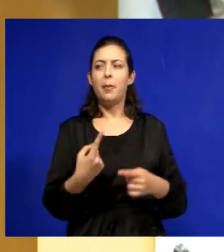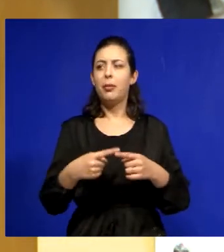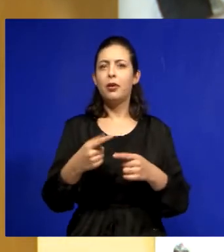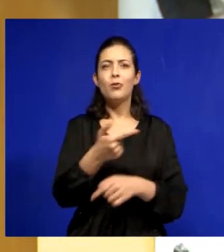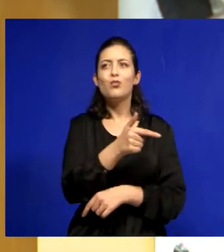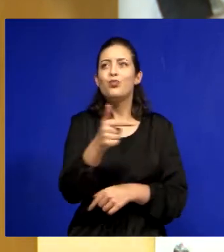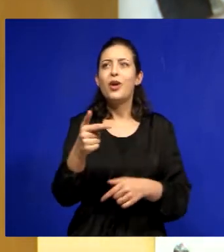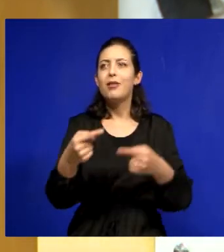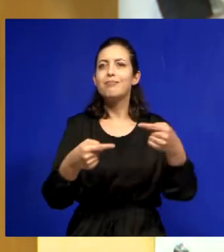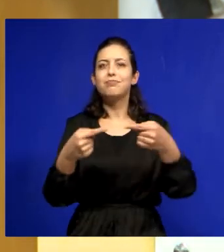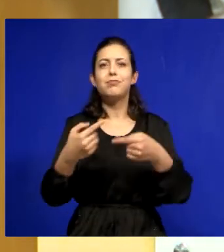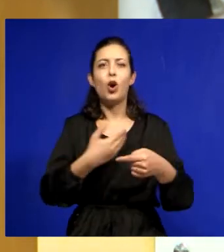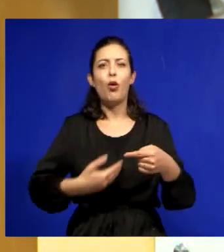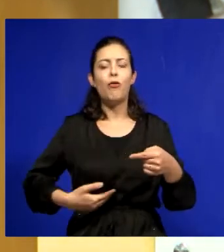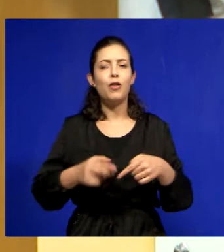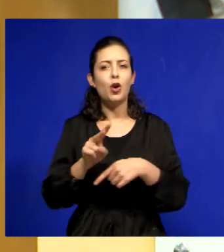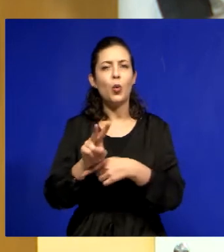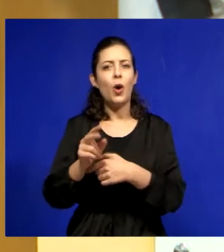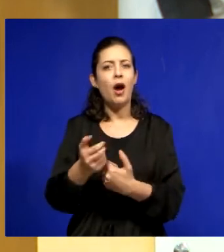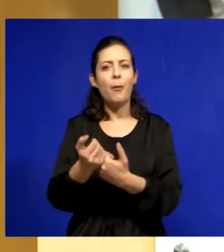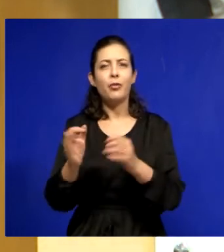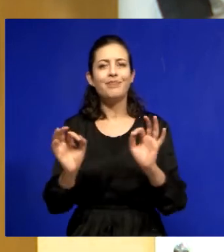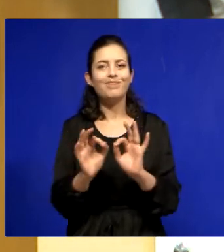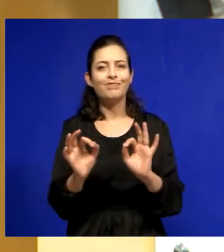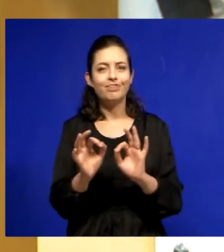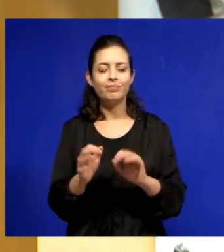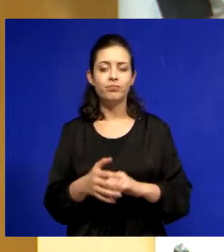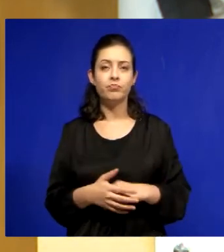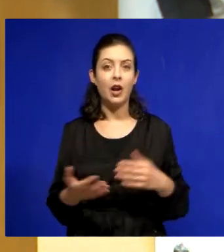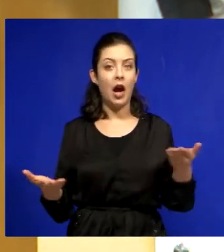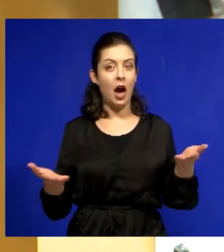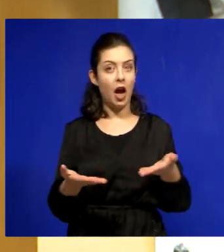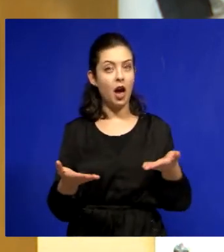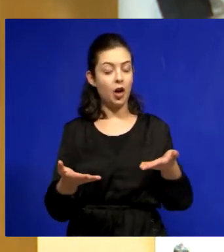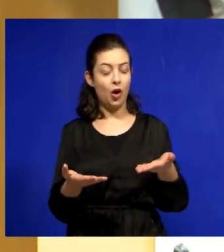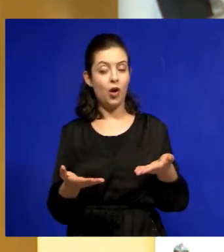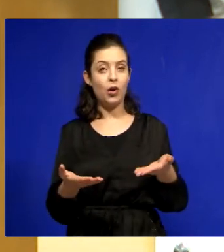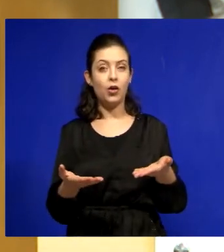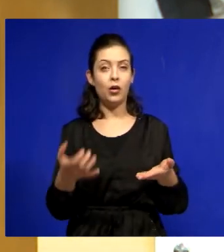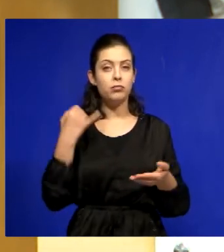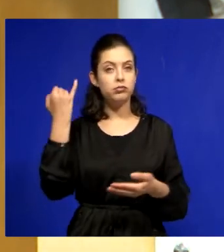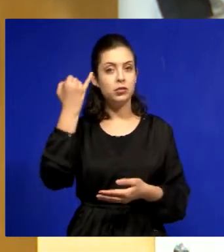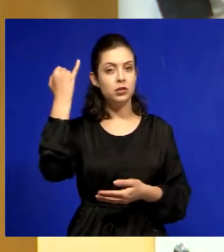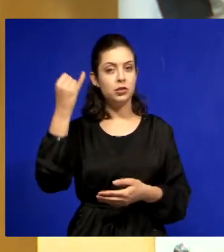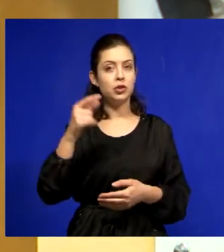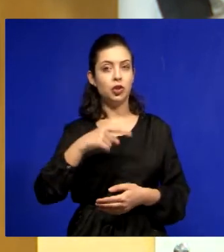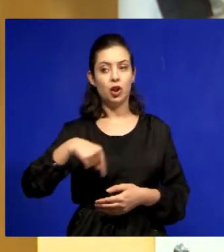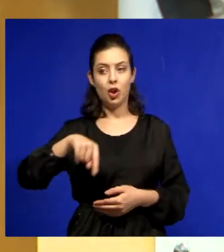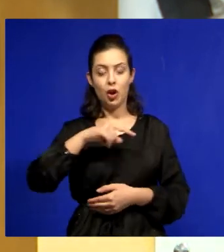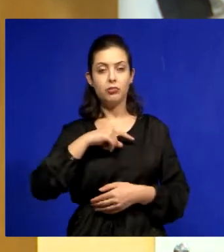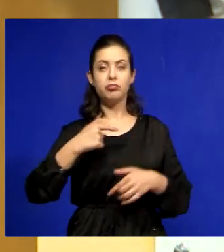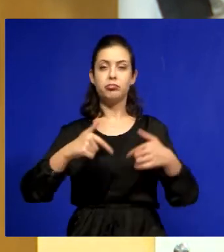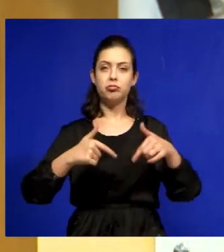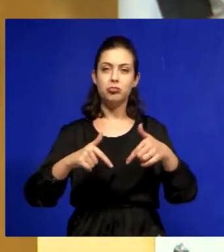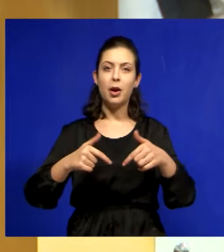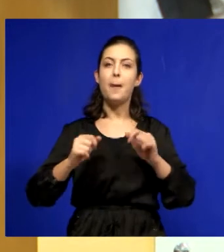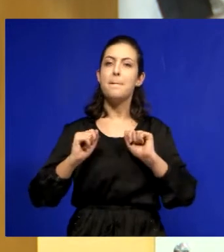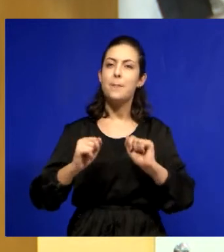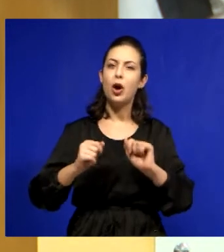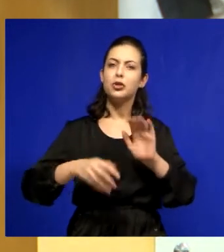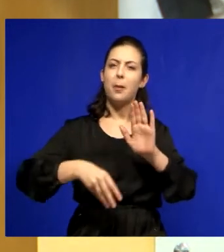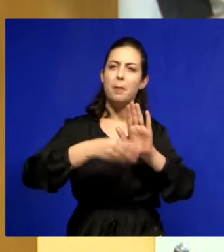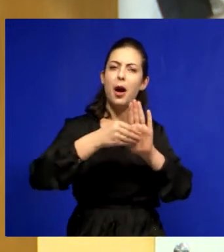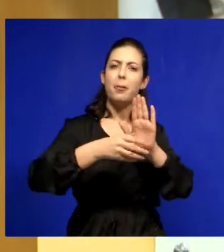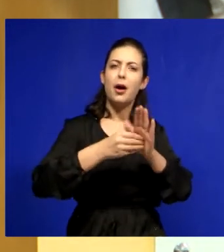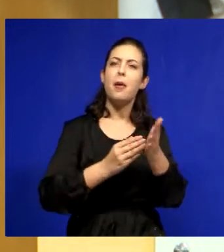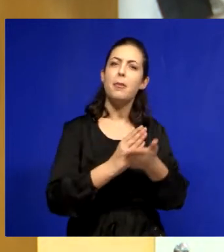tem uma política de atendimento nesse sentido então agora vai ser uma oportunidade importante para nós de poder de caças emendas